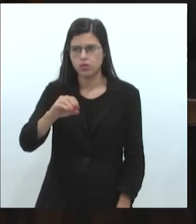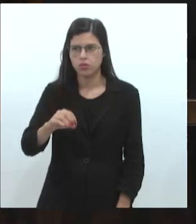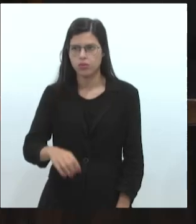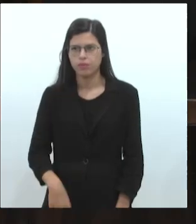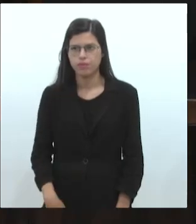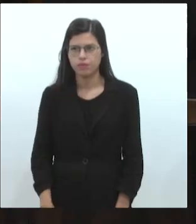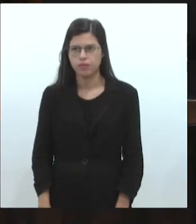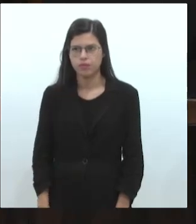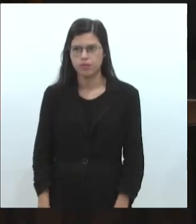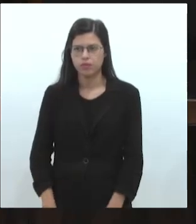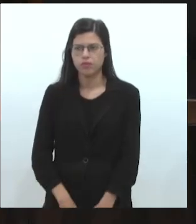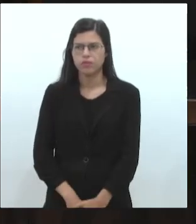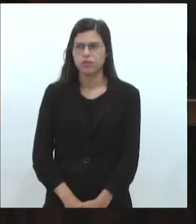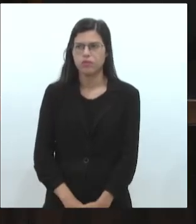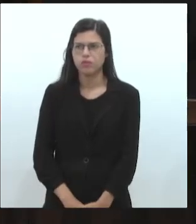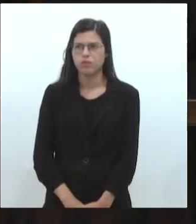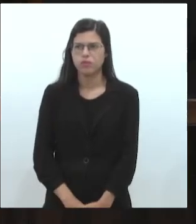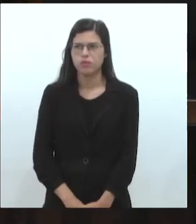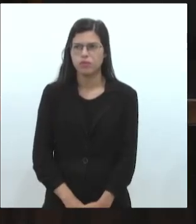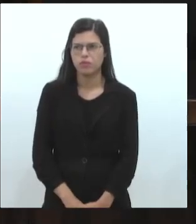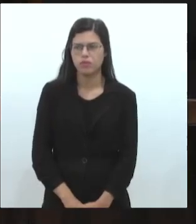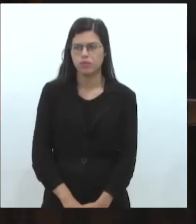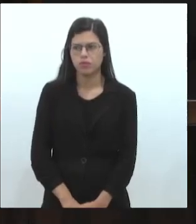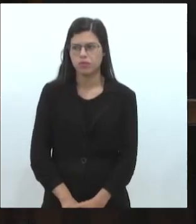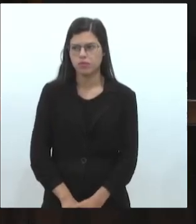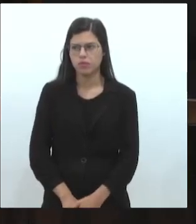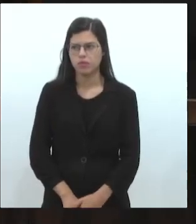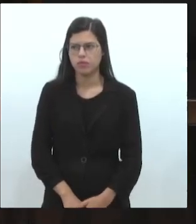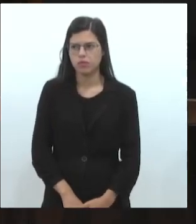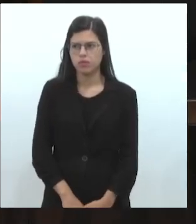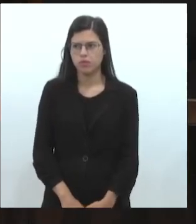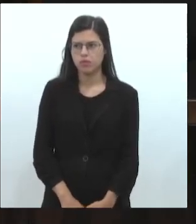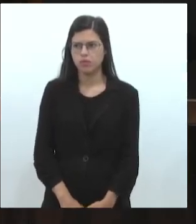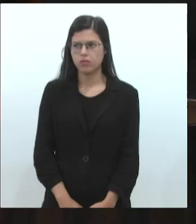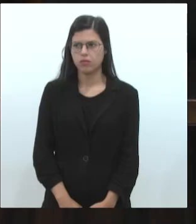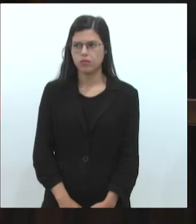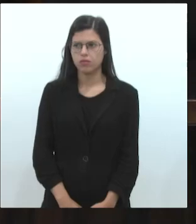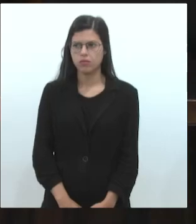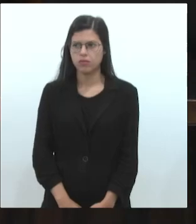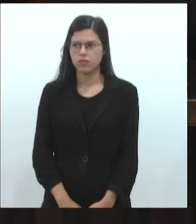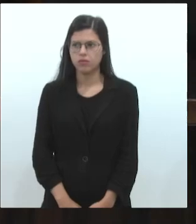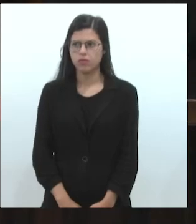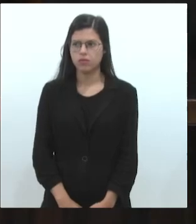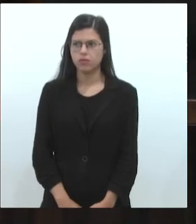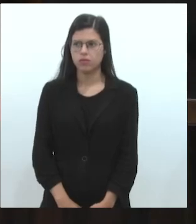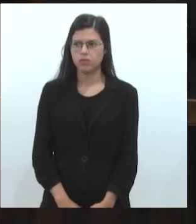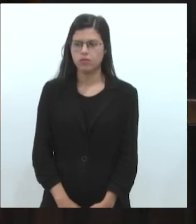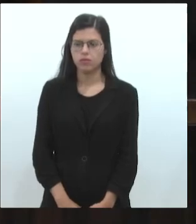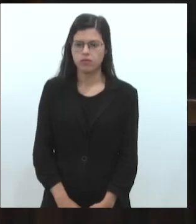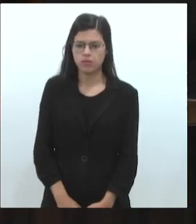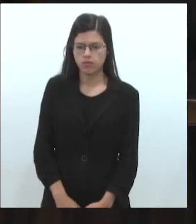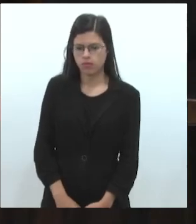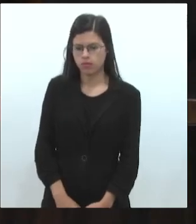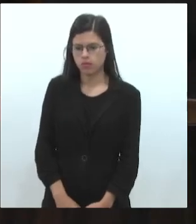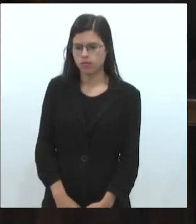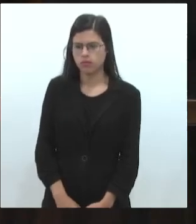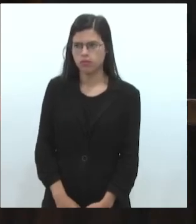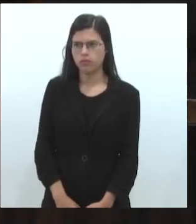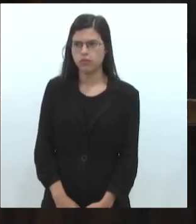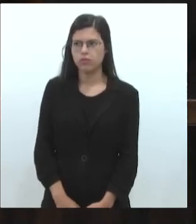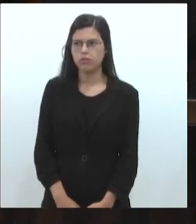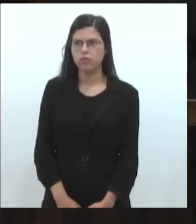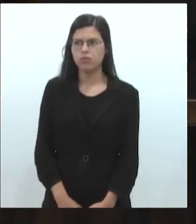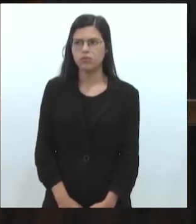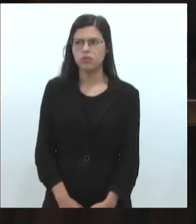Samuel Malafaia também. E a deputada Franciane, tá, Marquinhos? Franciane